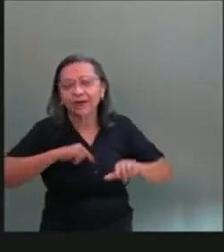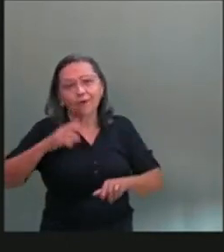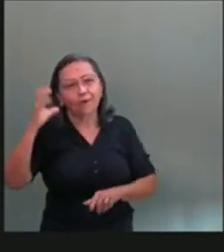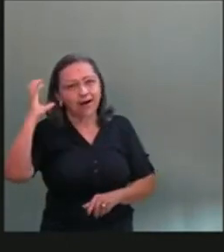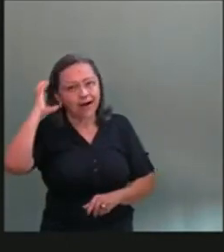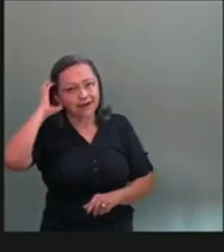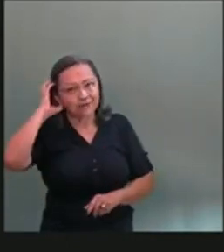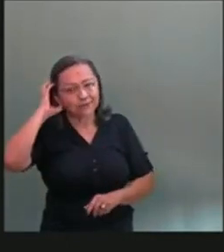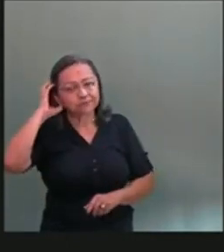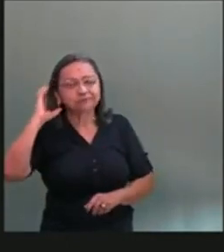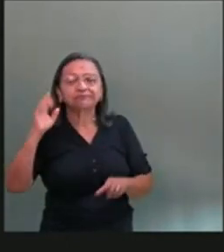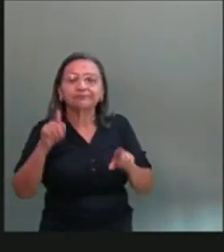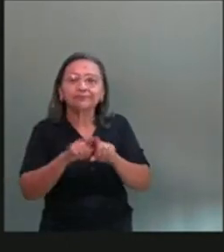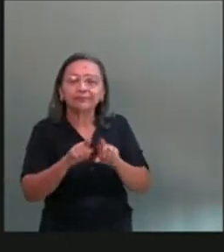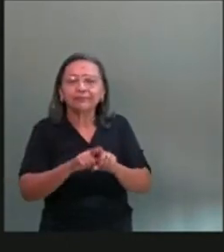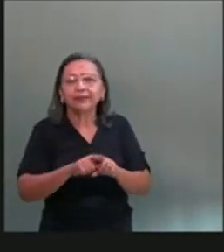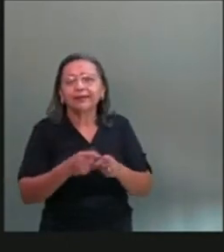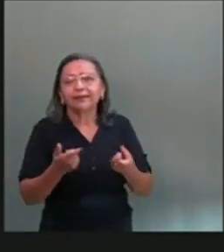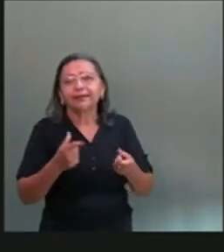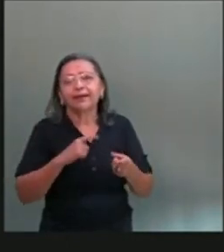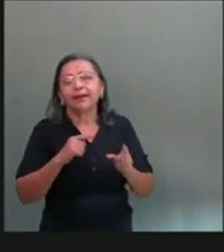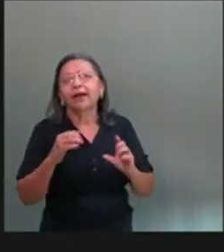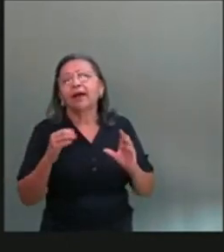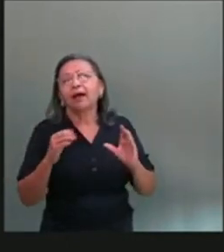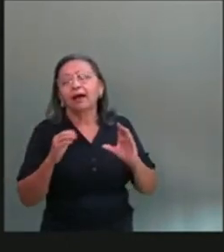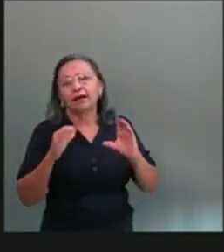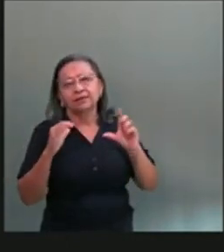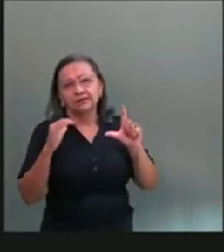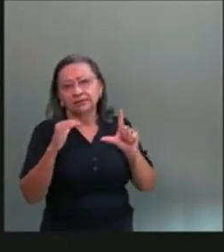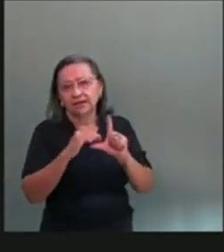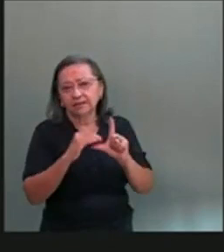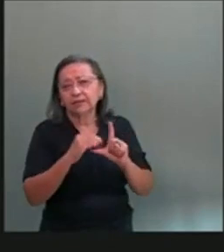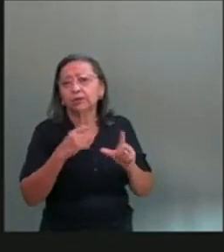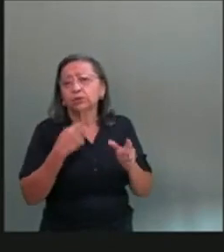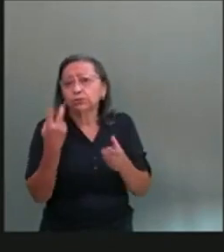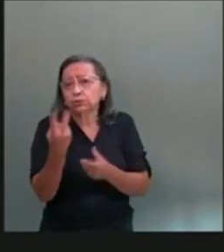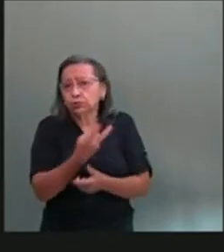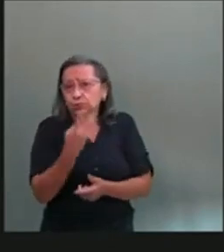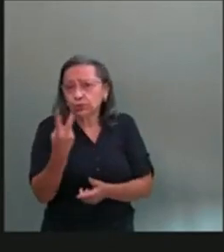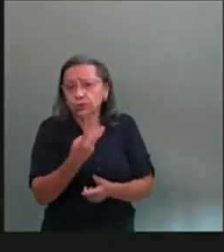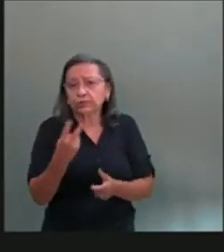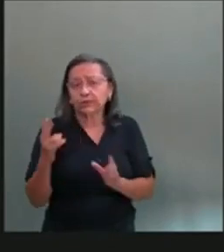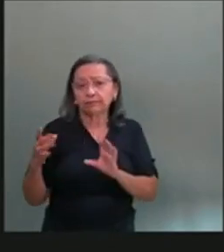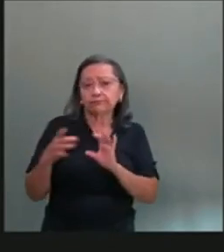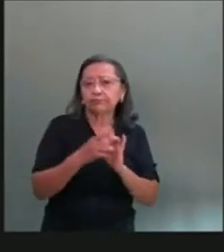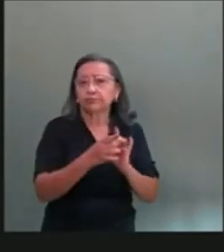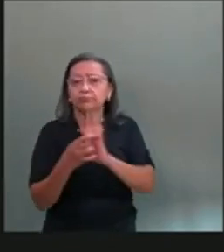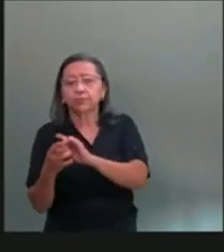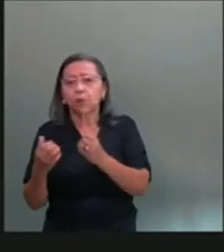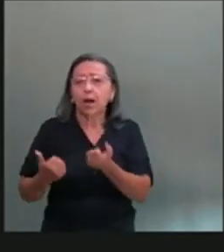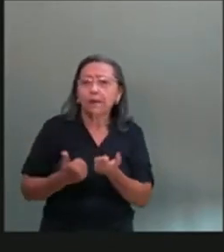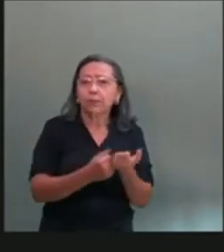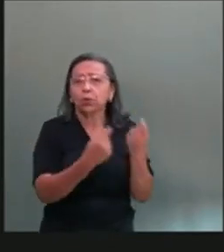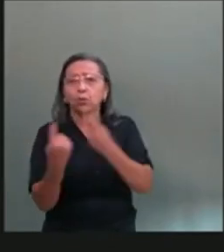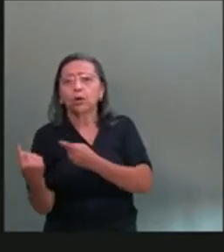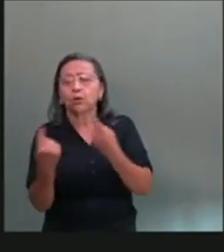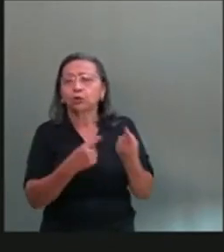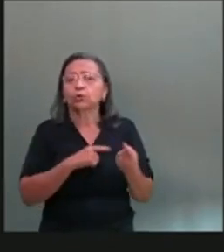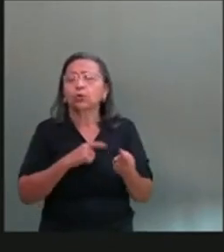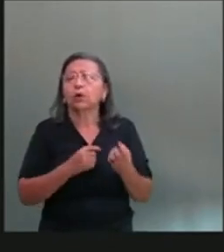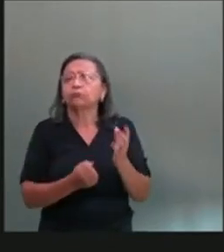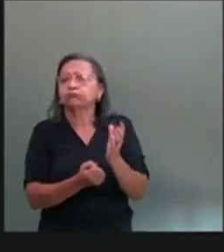rádio, e também, naturalmente, a agência, que acabam os dois, um municiando ao outro, né? Com o